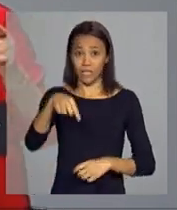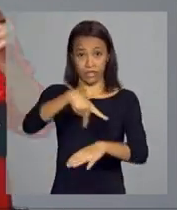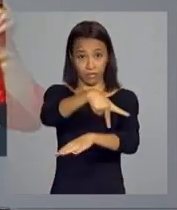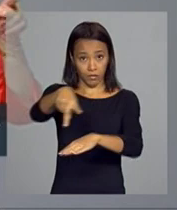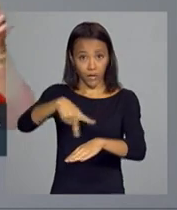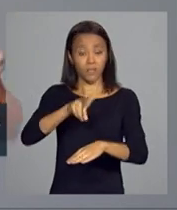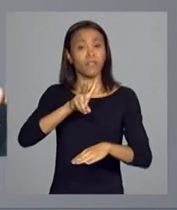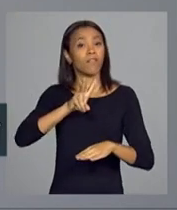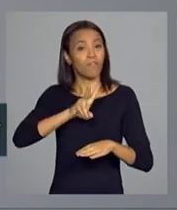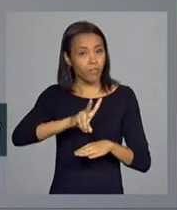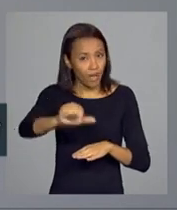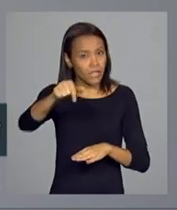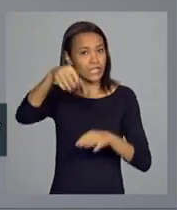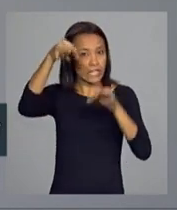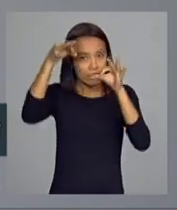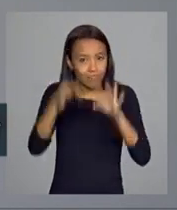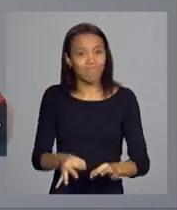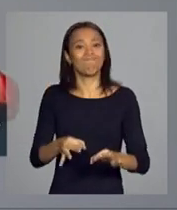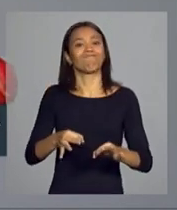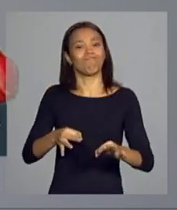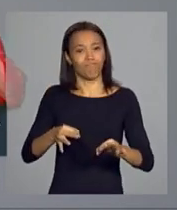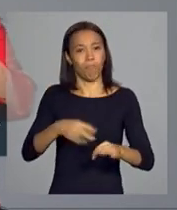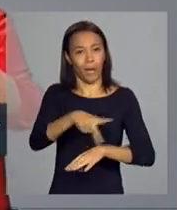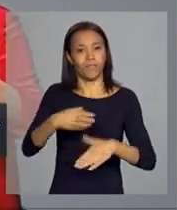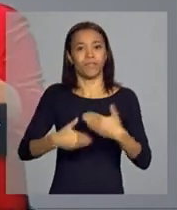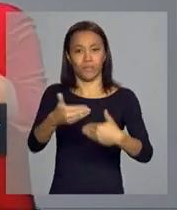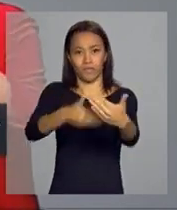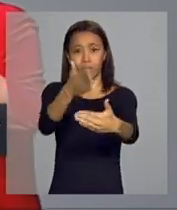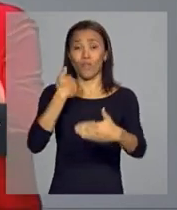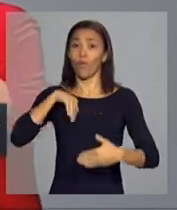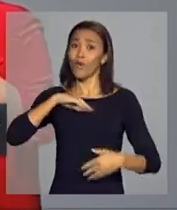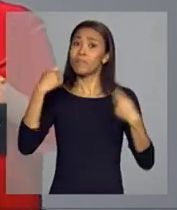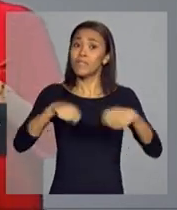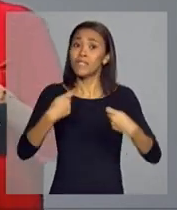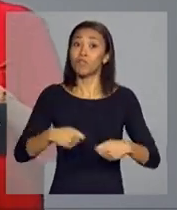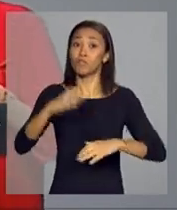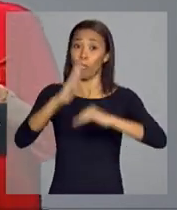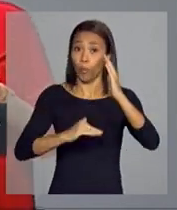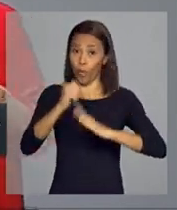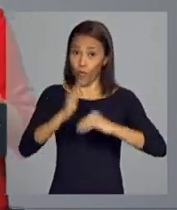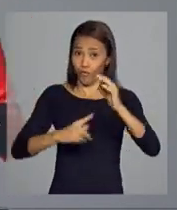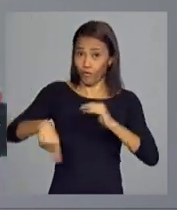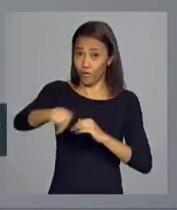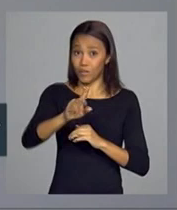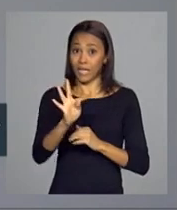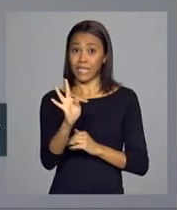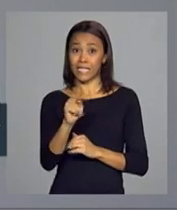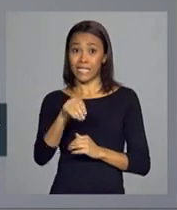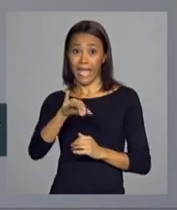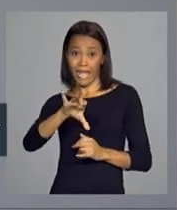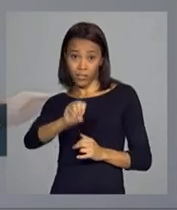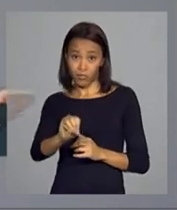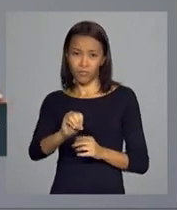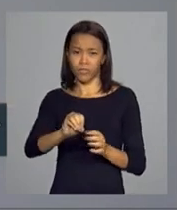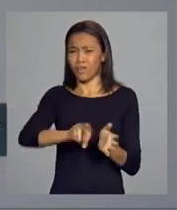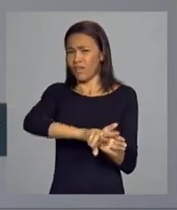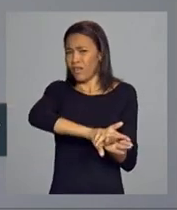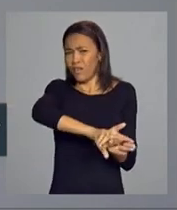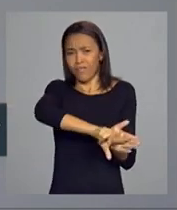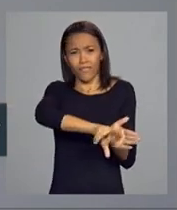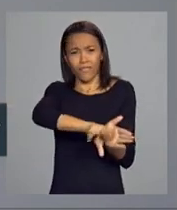vai ser, de fato, um país desenvolvido. Nós precisamos de técnicos que, nas